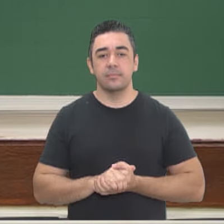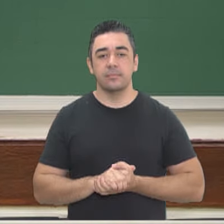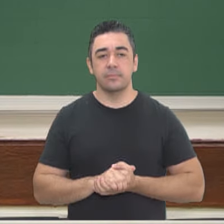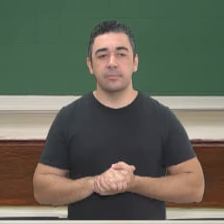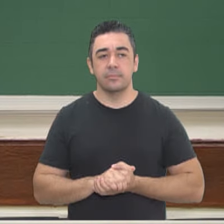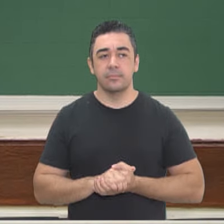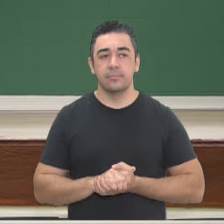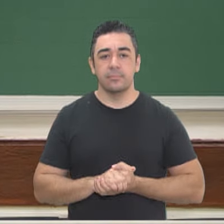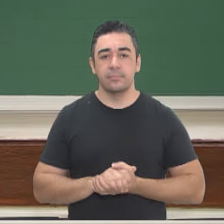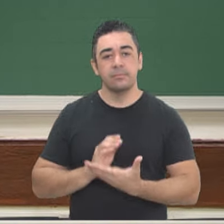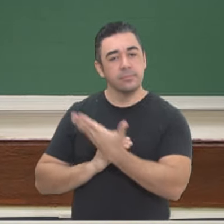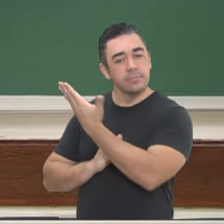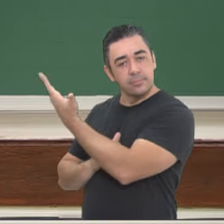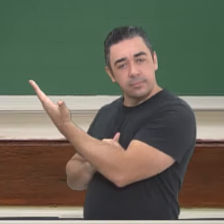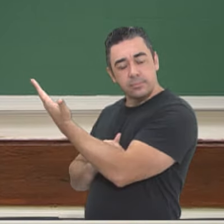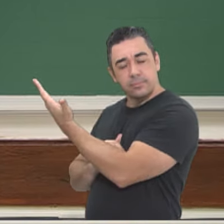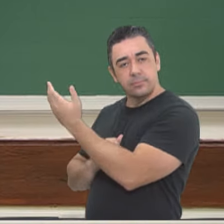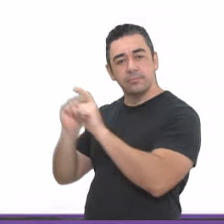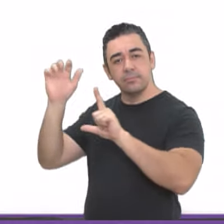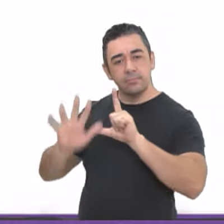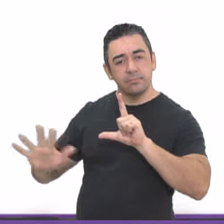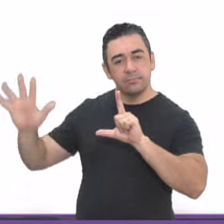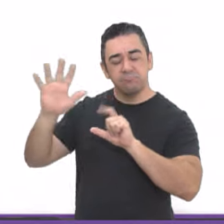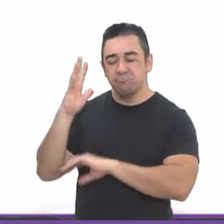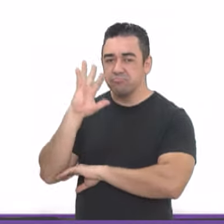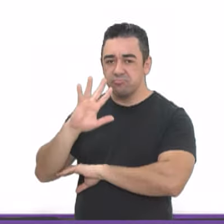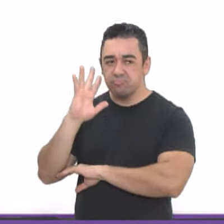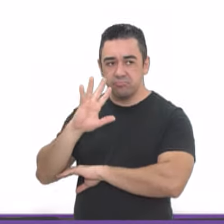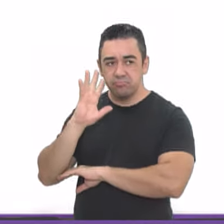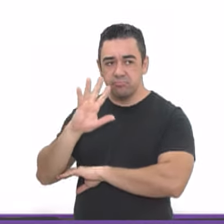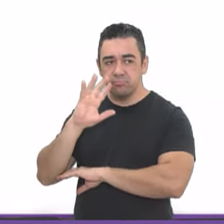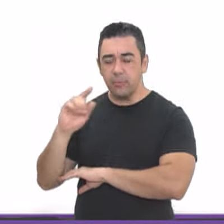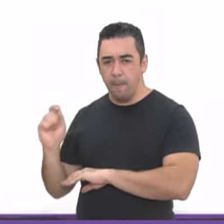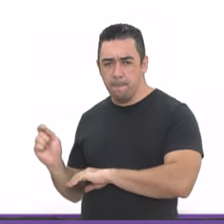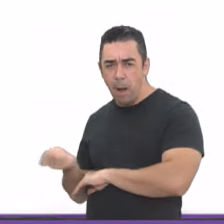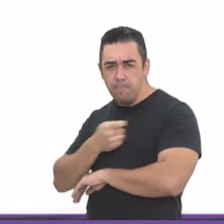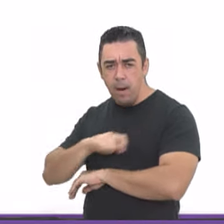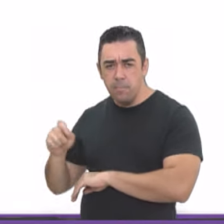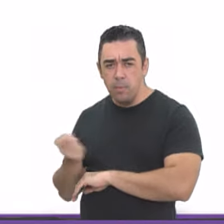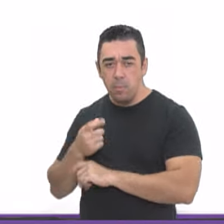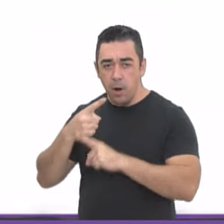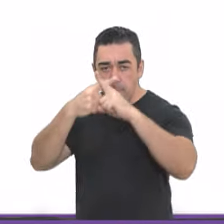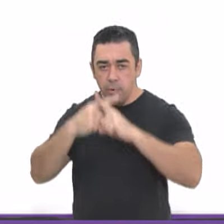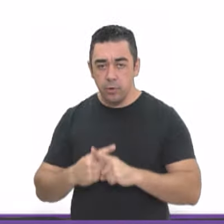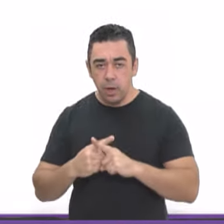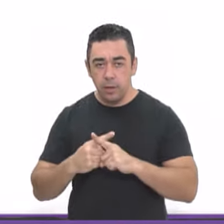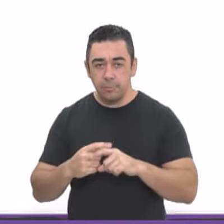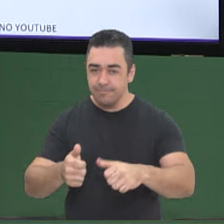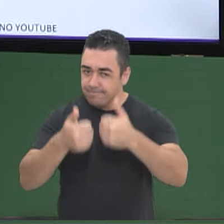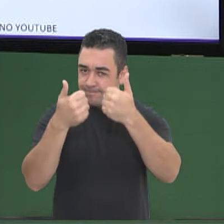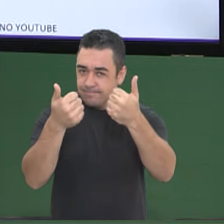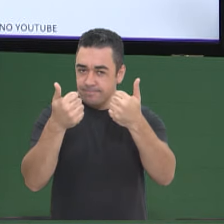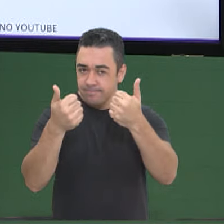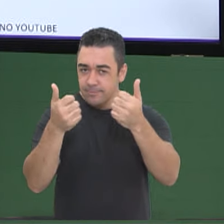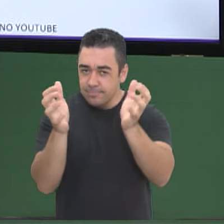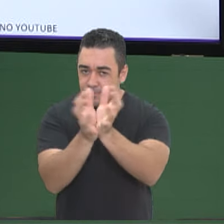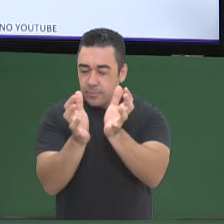E deixo vocês com uma imagem bem bacana dos jogos de tênis de mesa. Valeu, galera, e